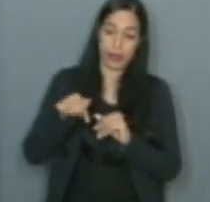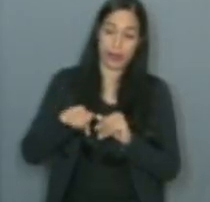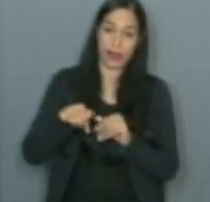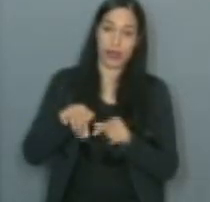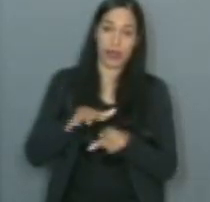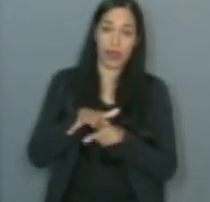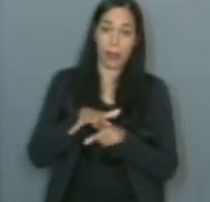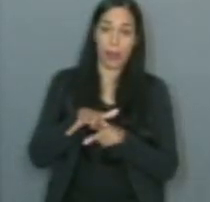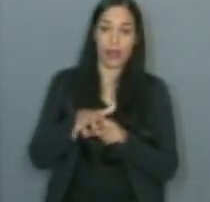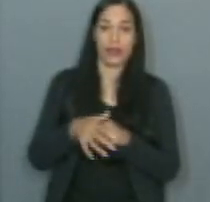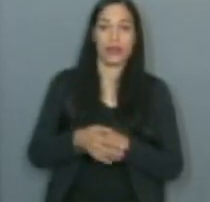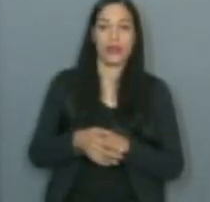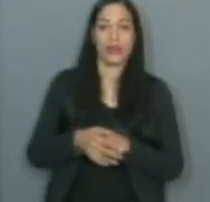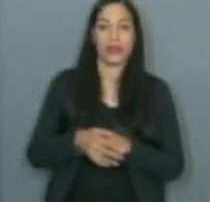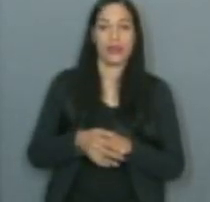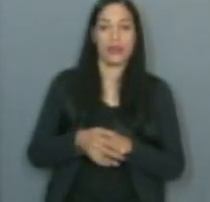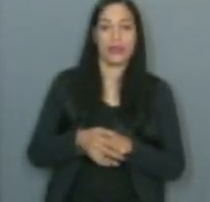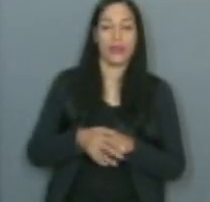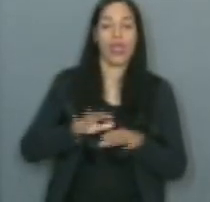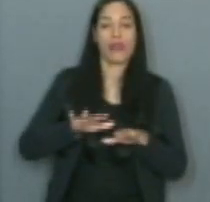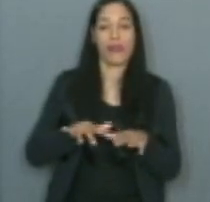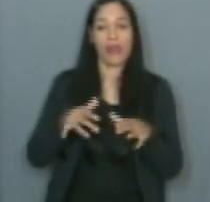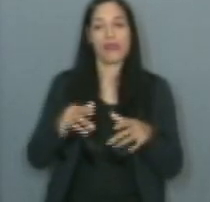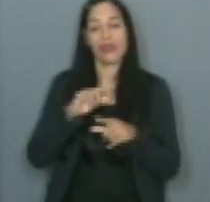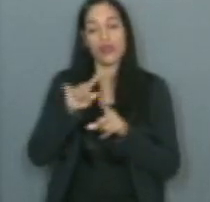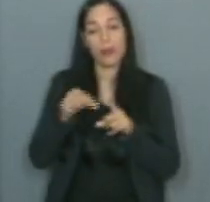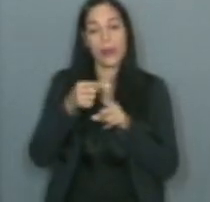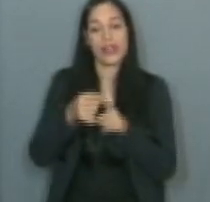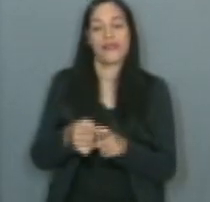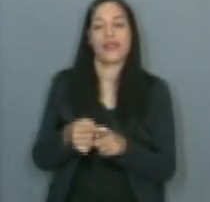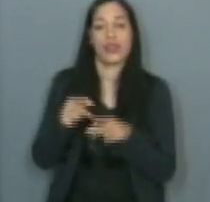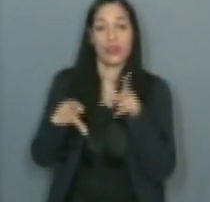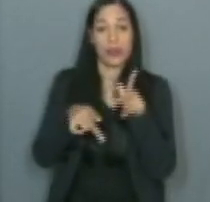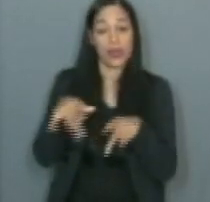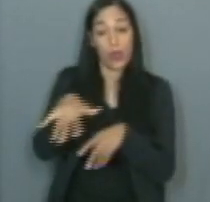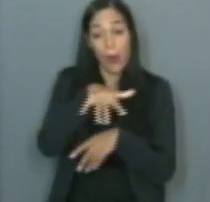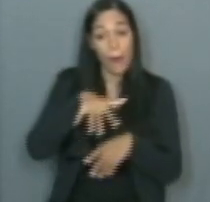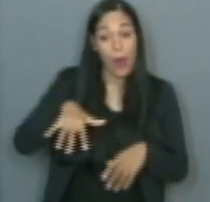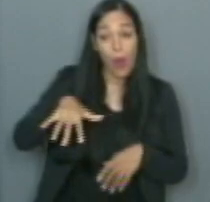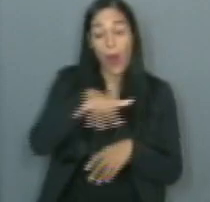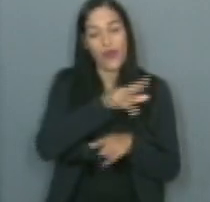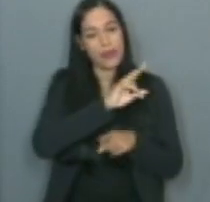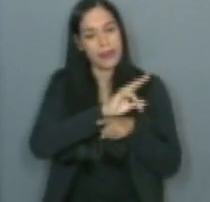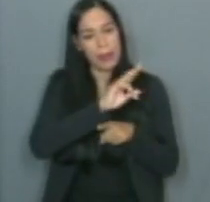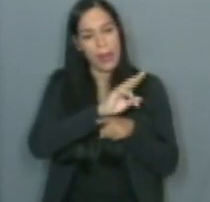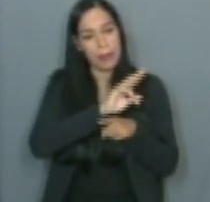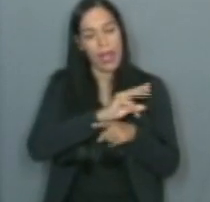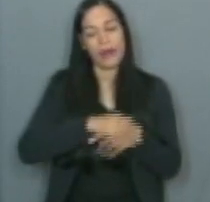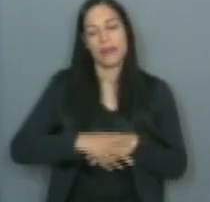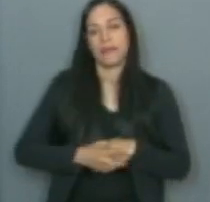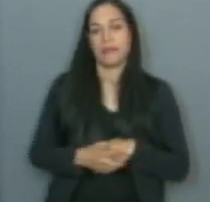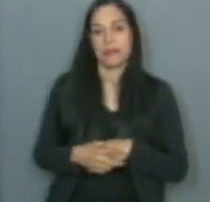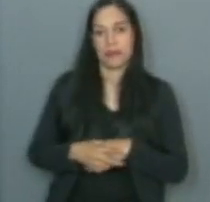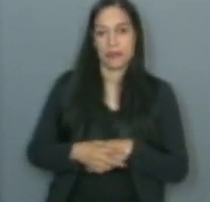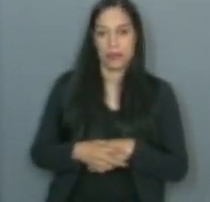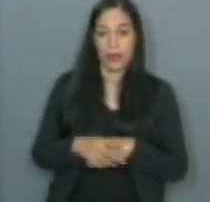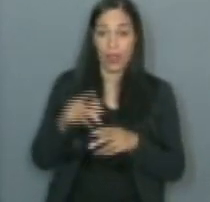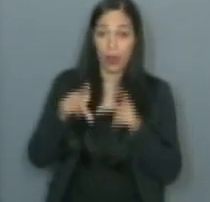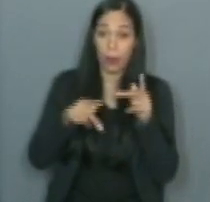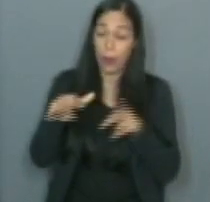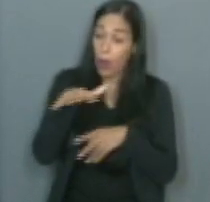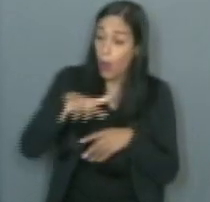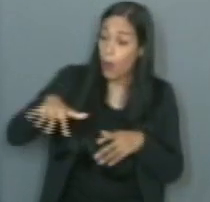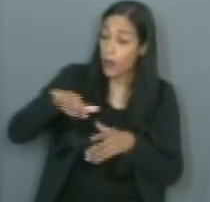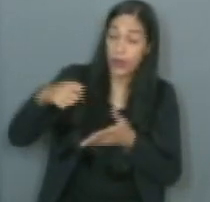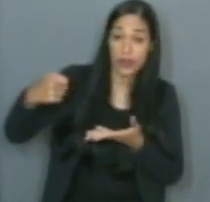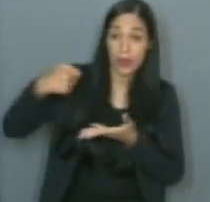que a gente tenha noção de quem são os beneficiados, para que o povo possa ser o fiscalizador. Porque é o povo que está